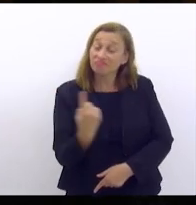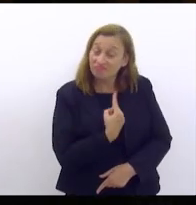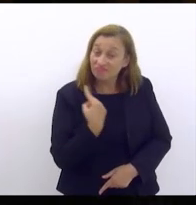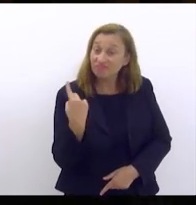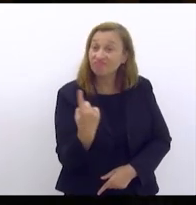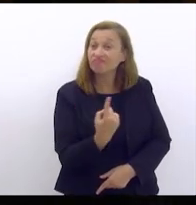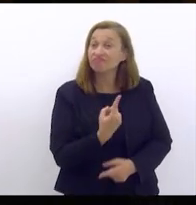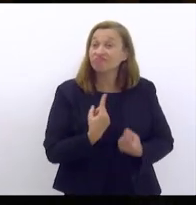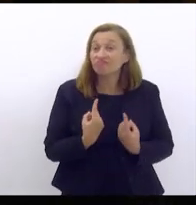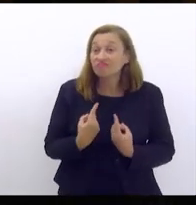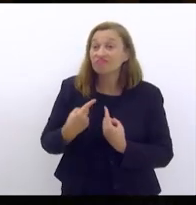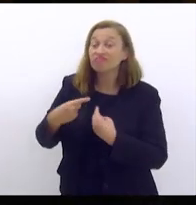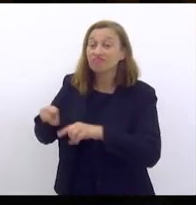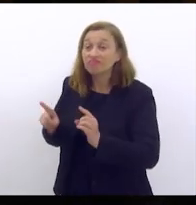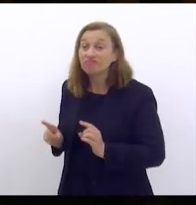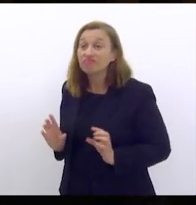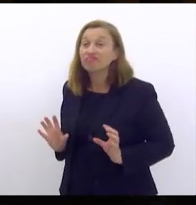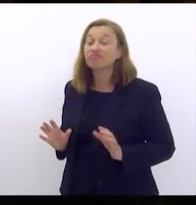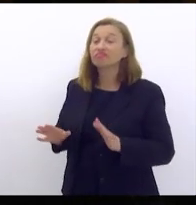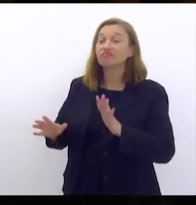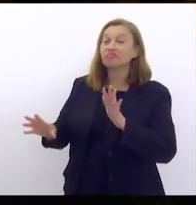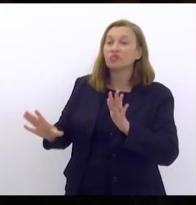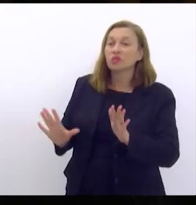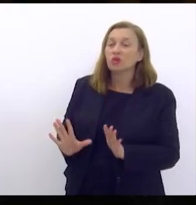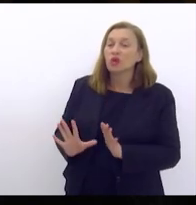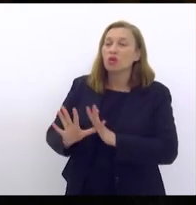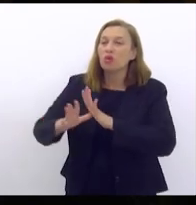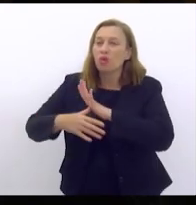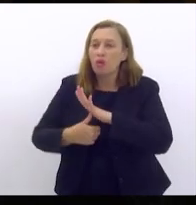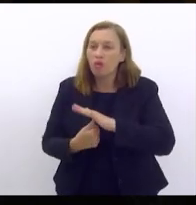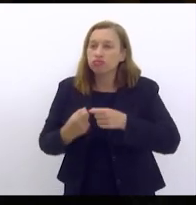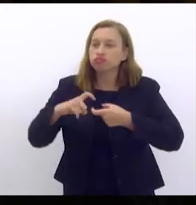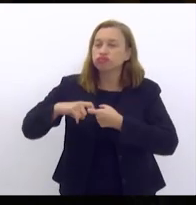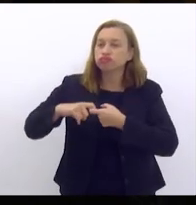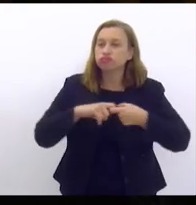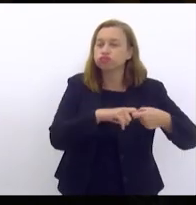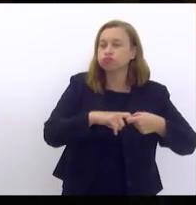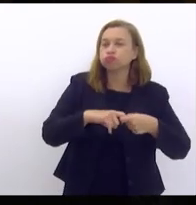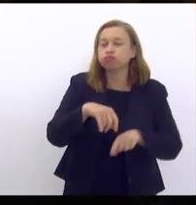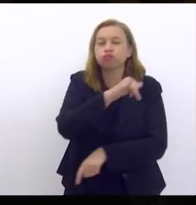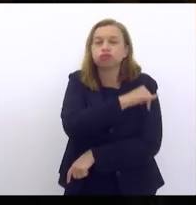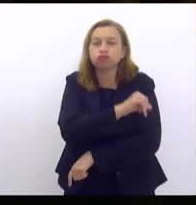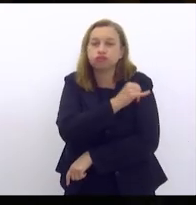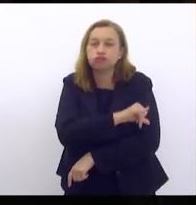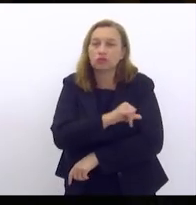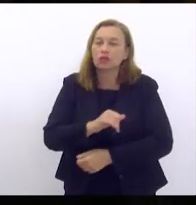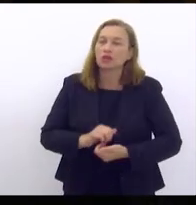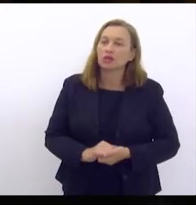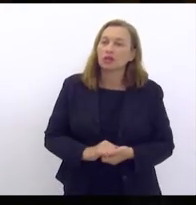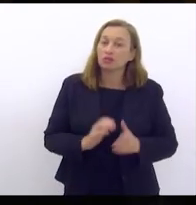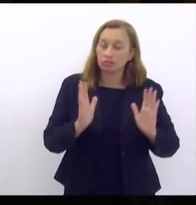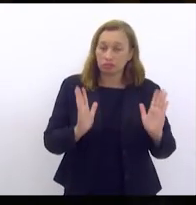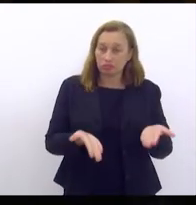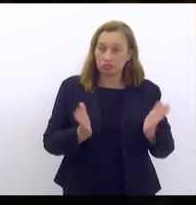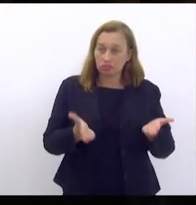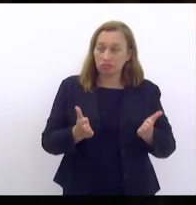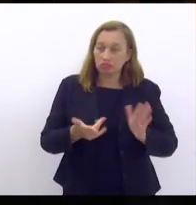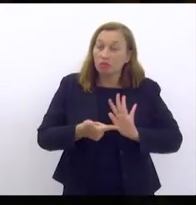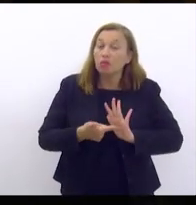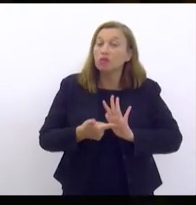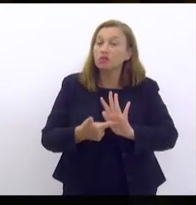enfrentamos a máfia do reboque no Rio de Janeiro. E nós agora vamos